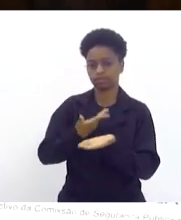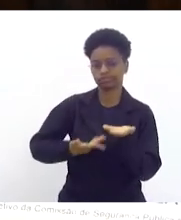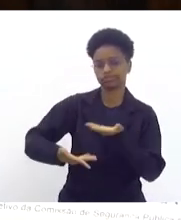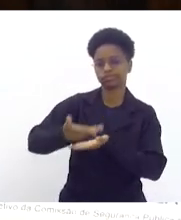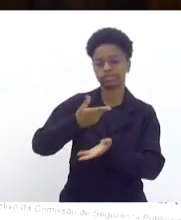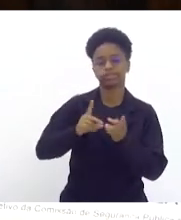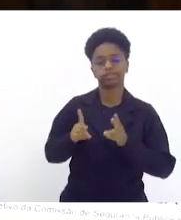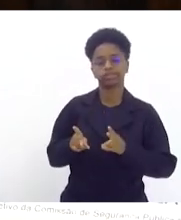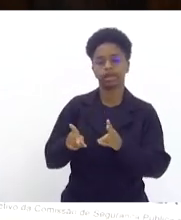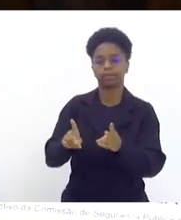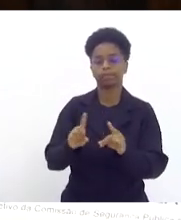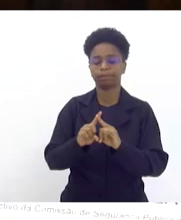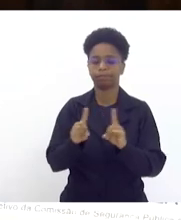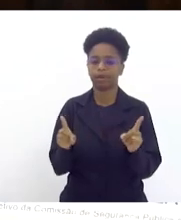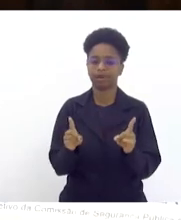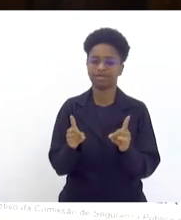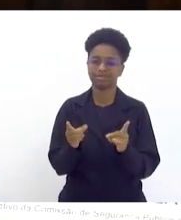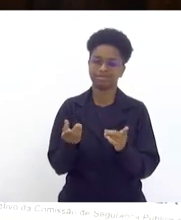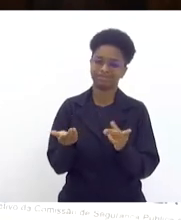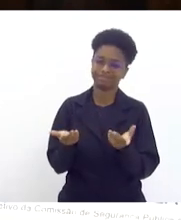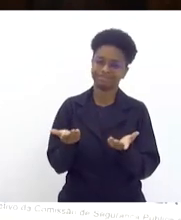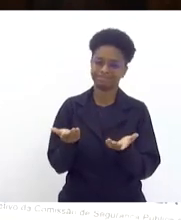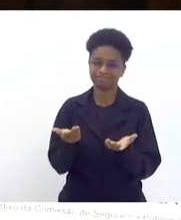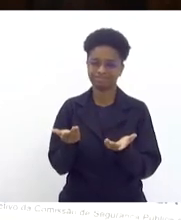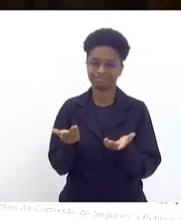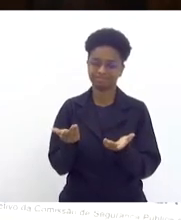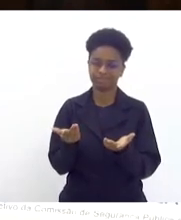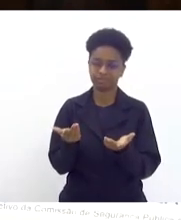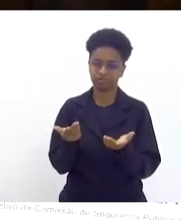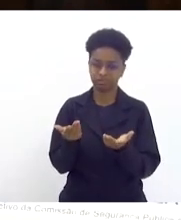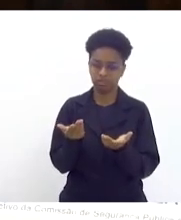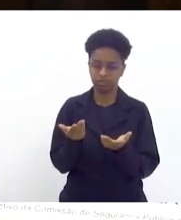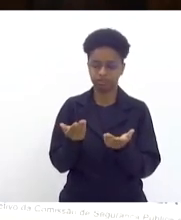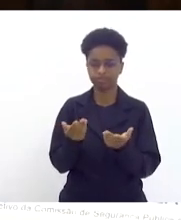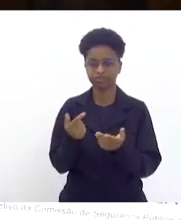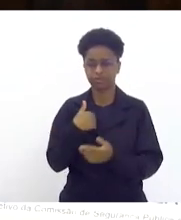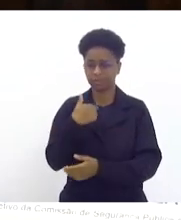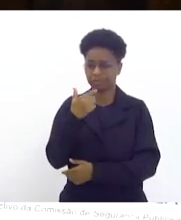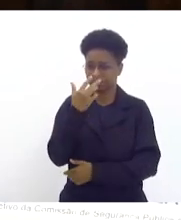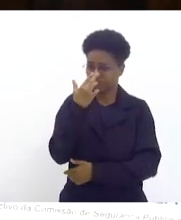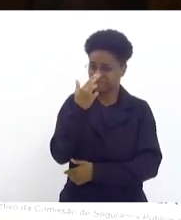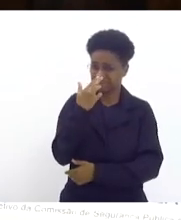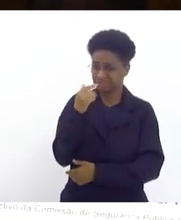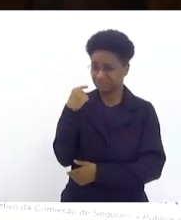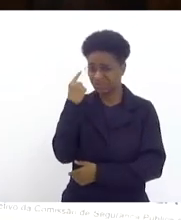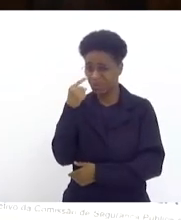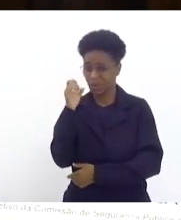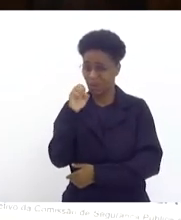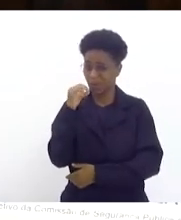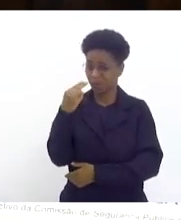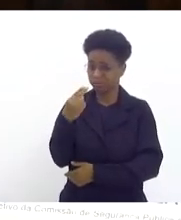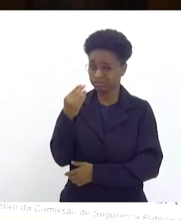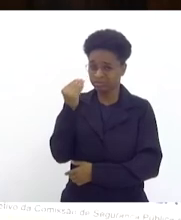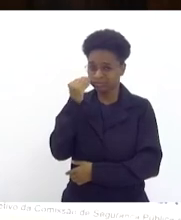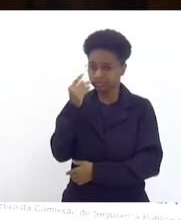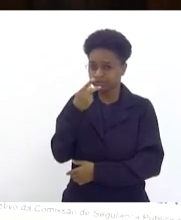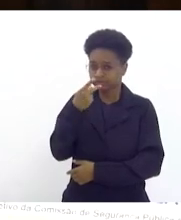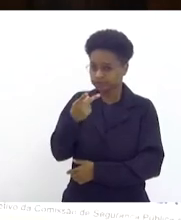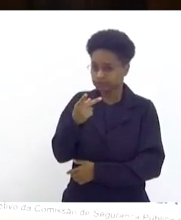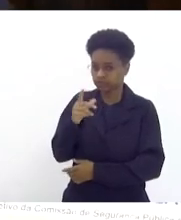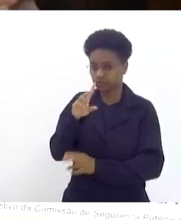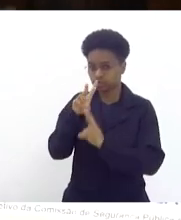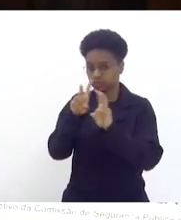permanente E aí por mais que possa estar sendo louco presunçoso de falar da polícia do exército mas a Tijuca